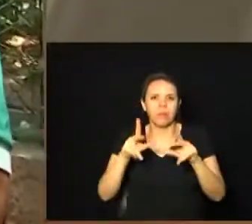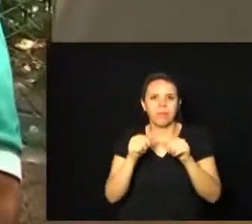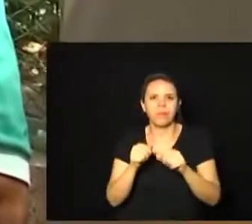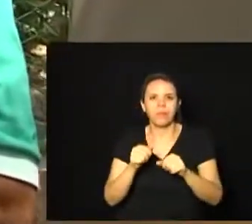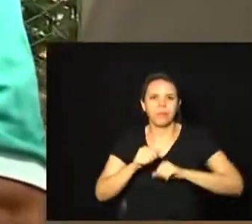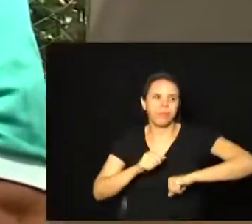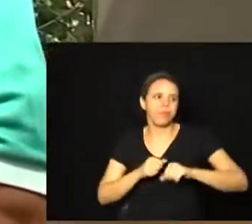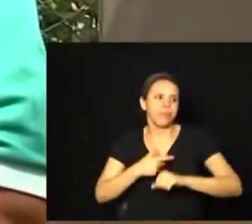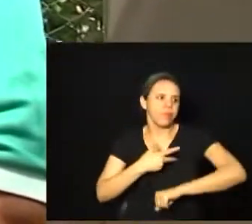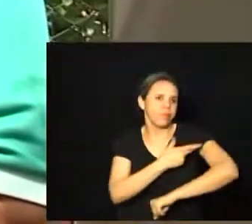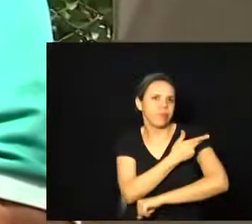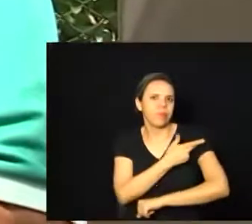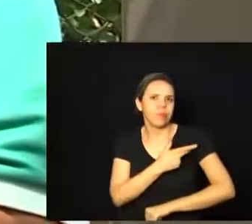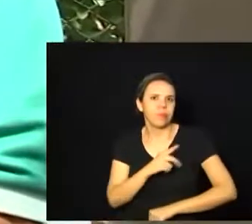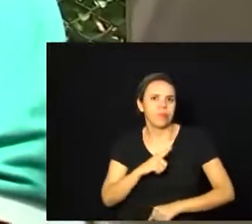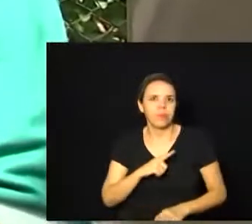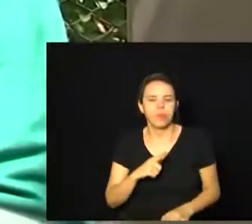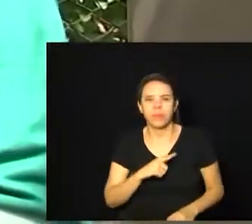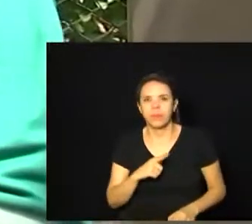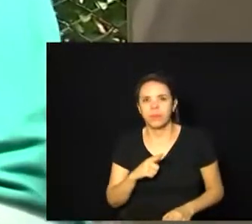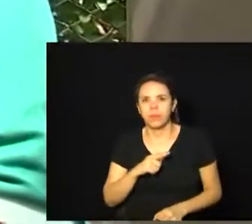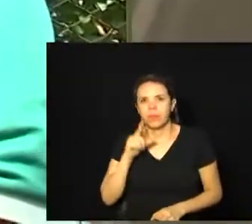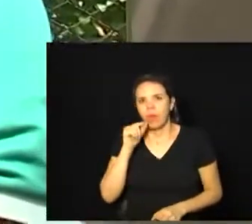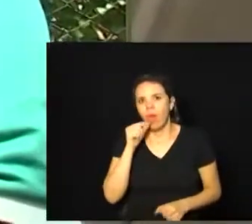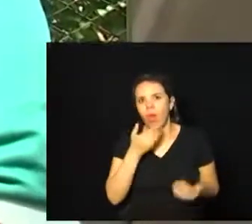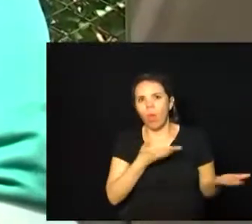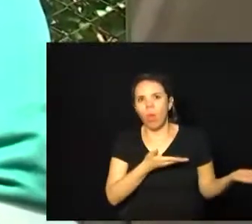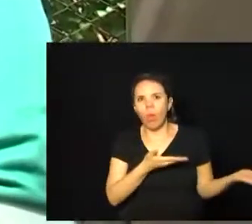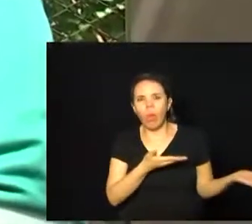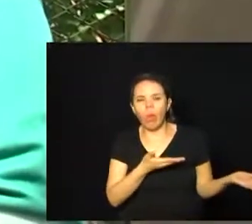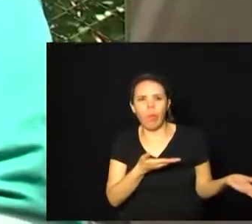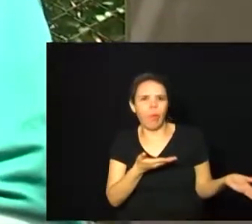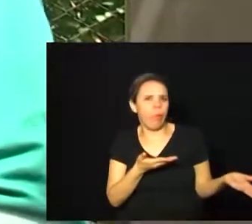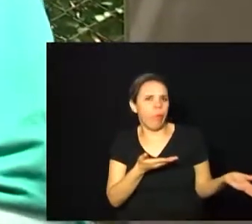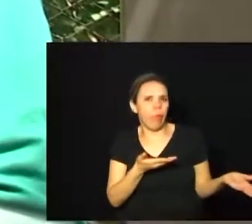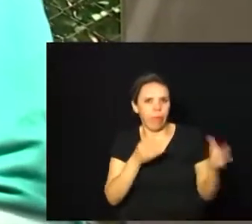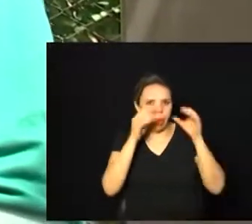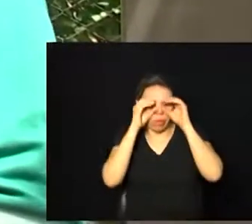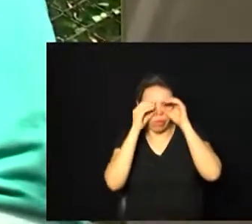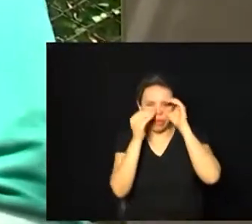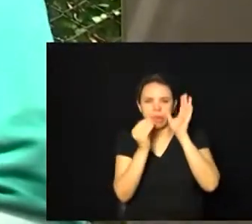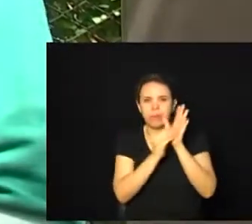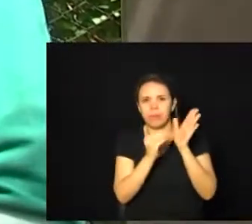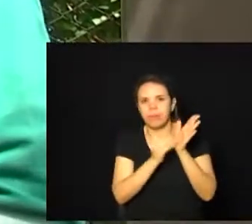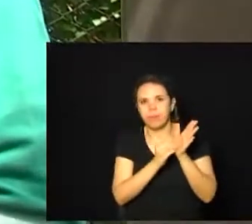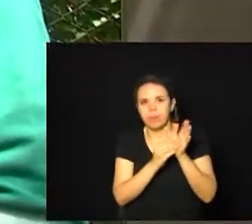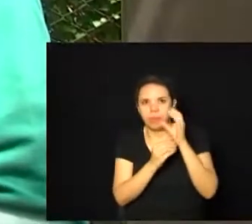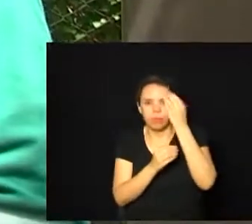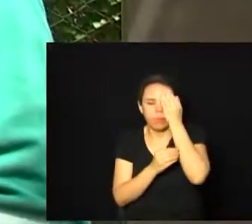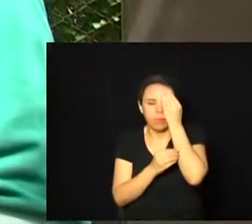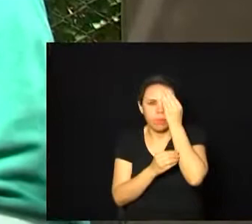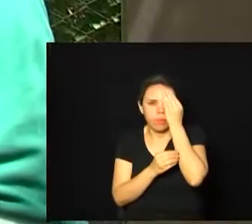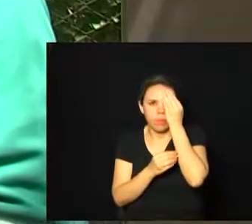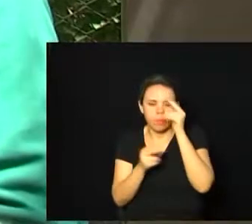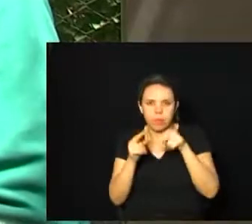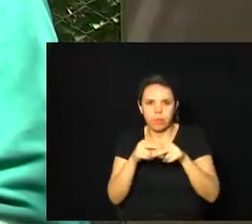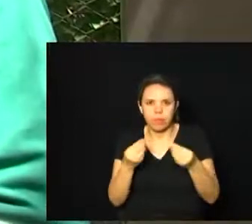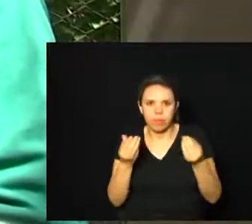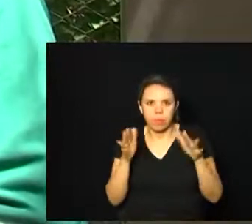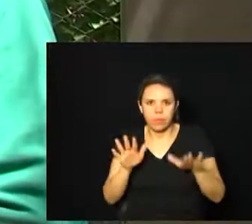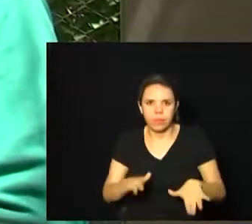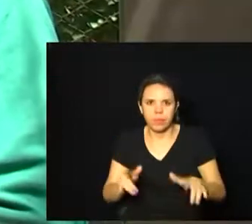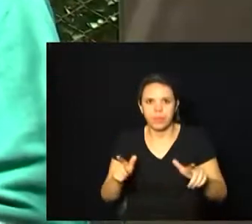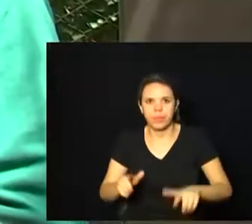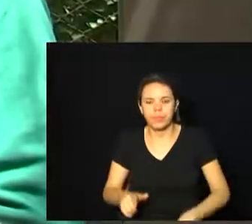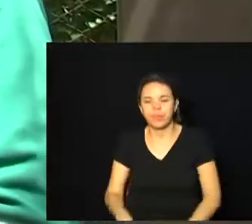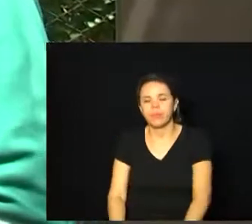asa amputada. Nós temos aves aqui também sem um dos olhos. Por isso esses animais ficam aqui. Então o zoológico